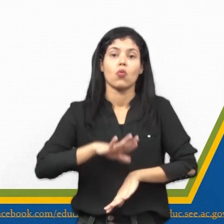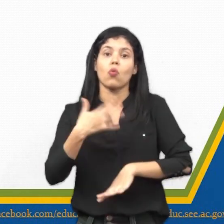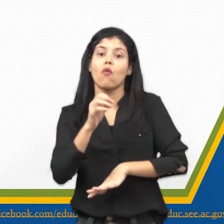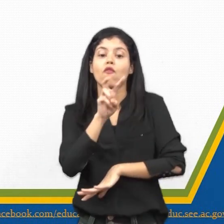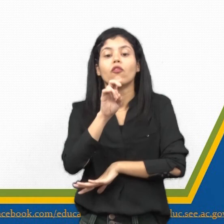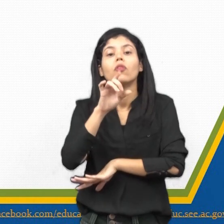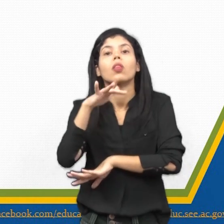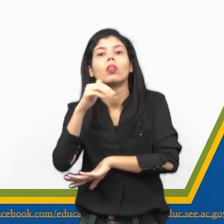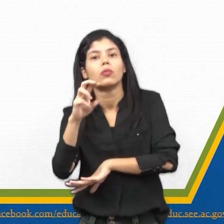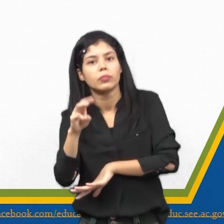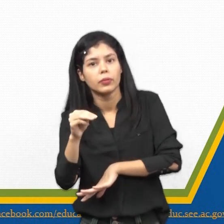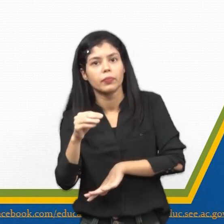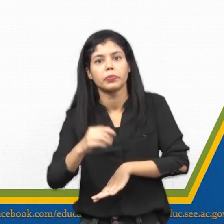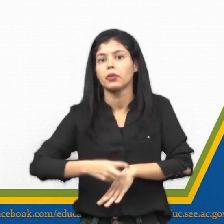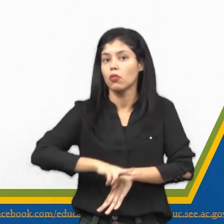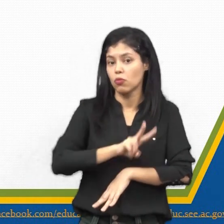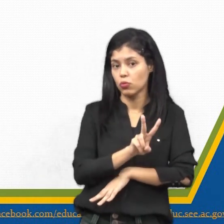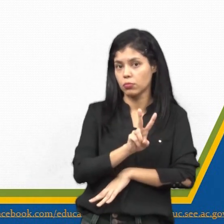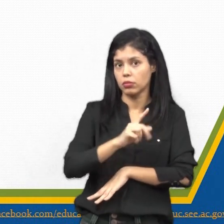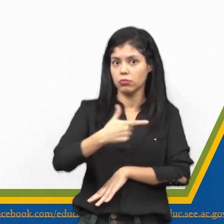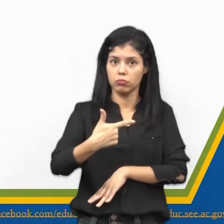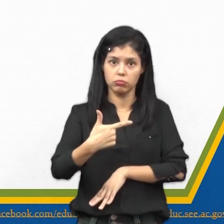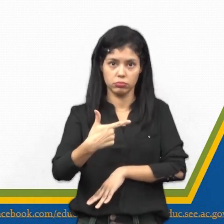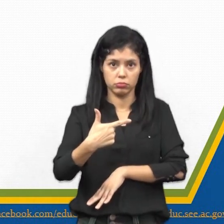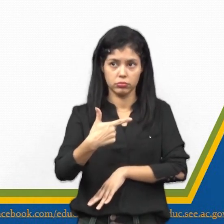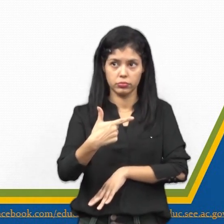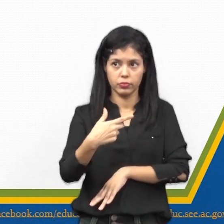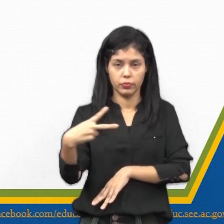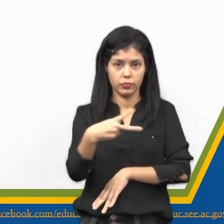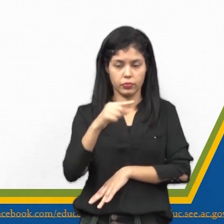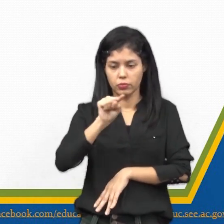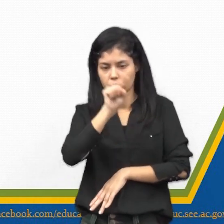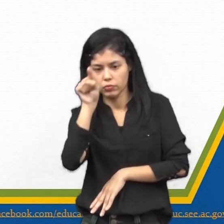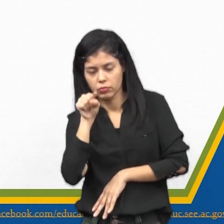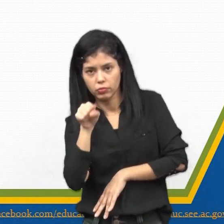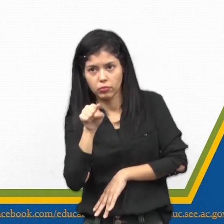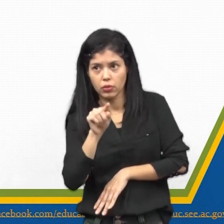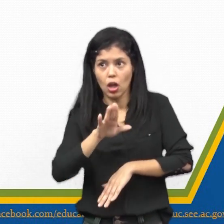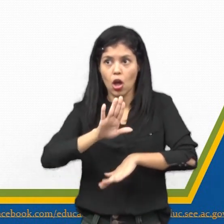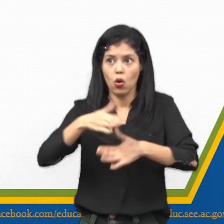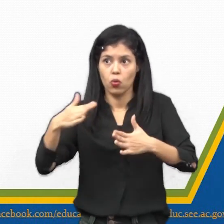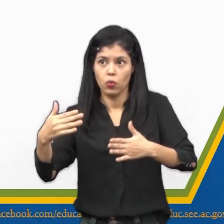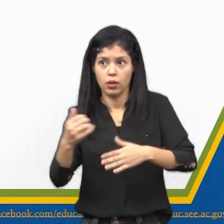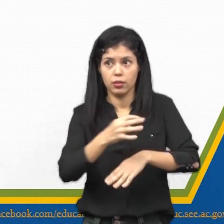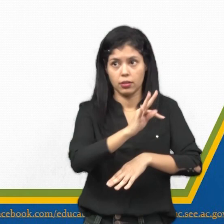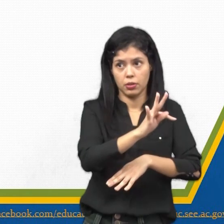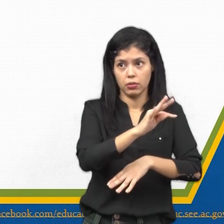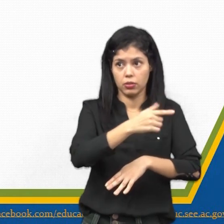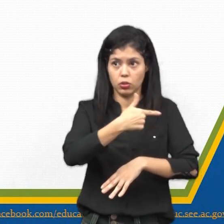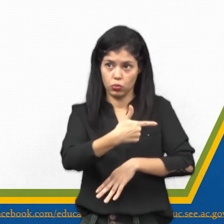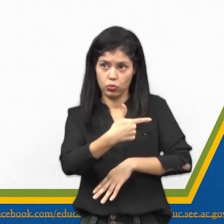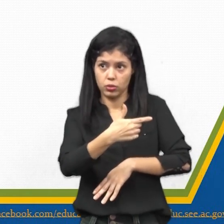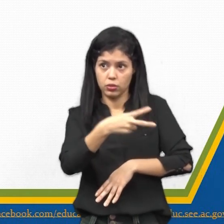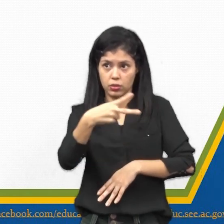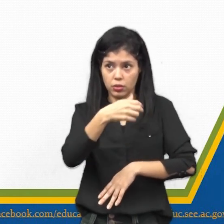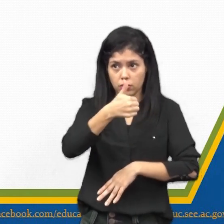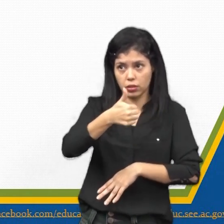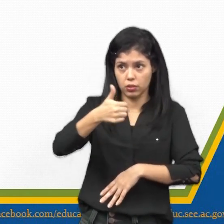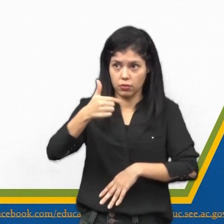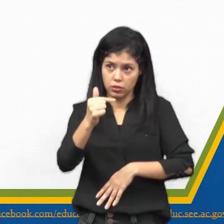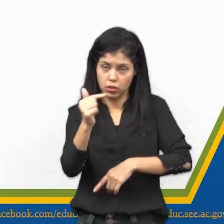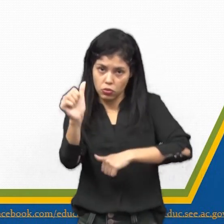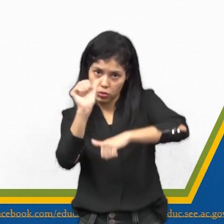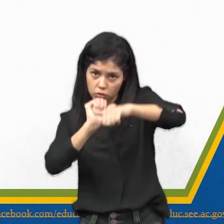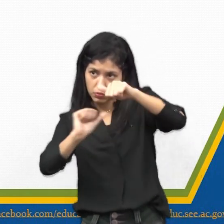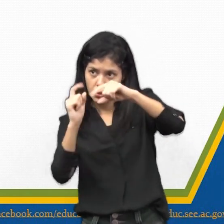do gás. Então, qual é o volume 2? Quando a temperatura 2 for igual a 127 graus Celsius, também faça a